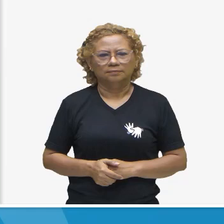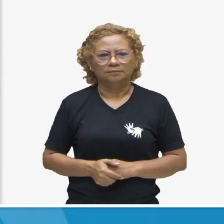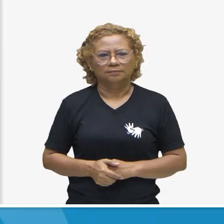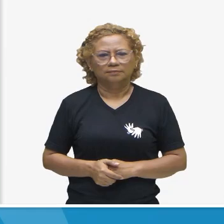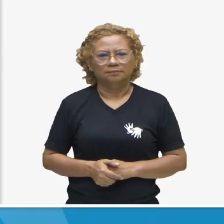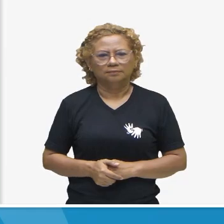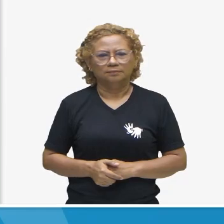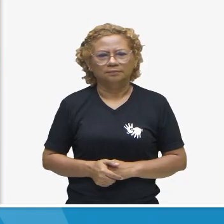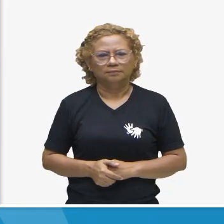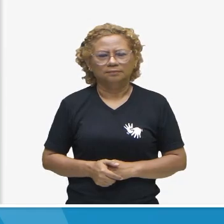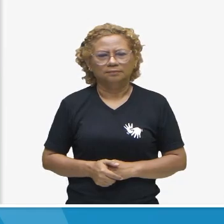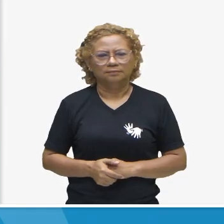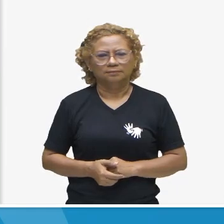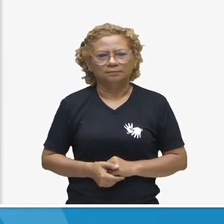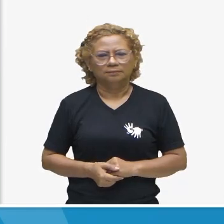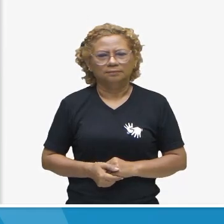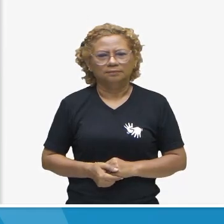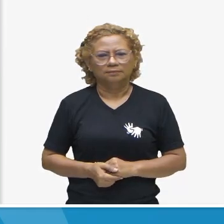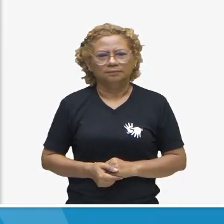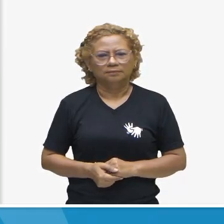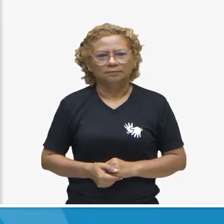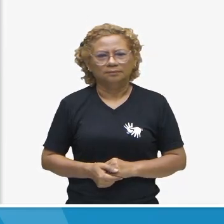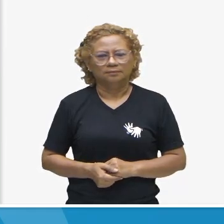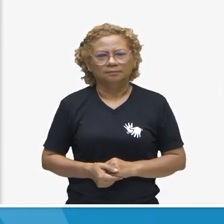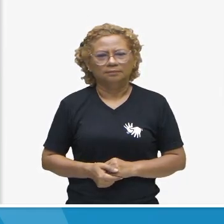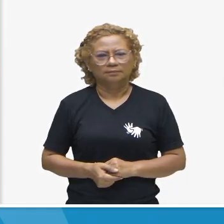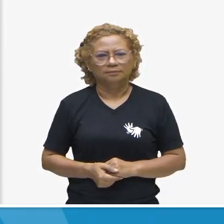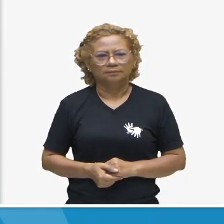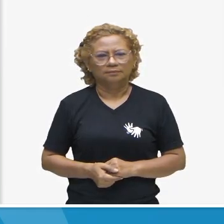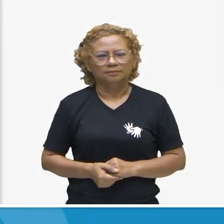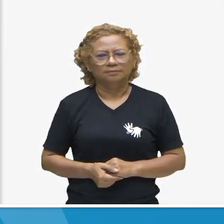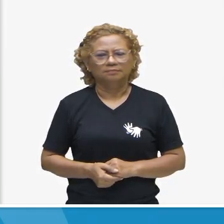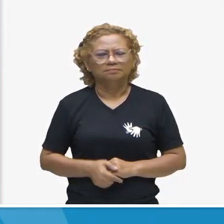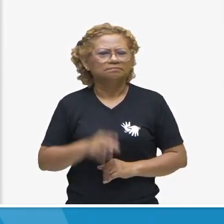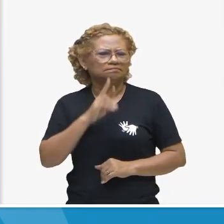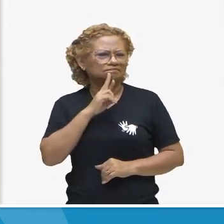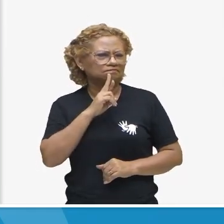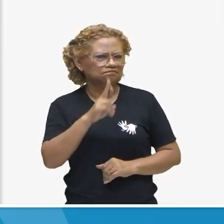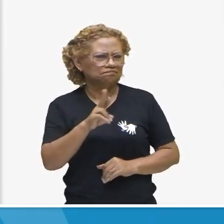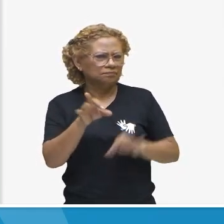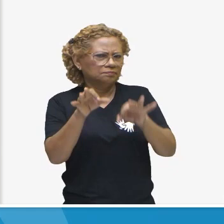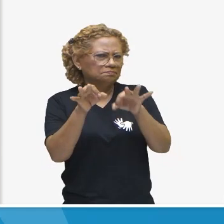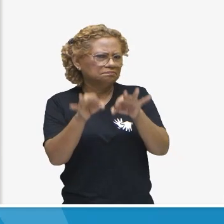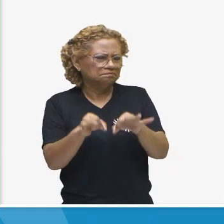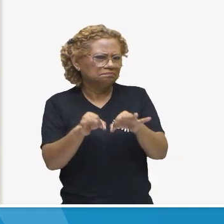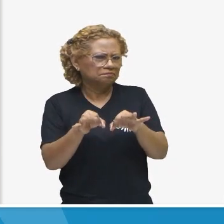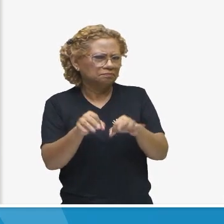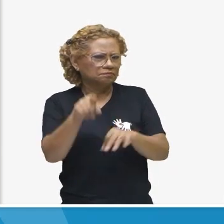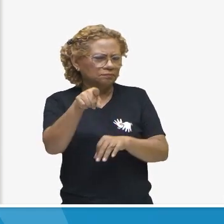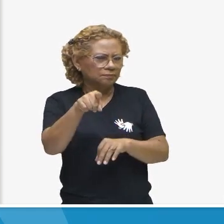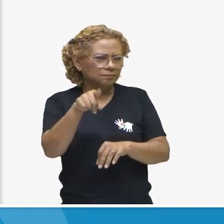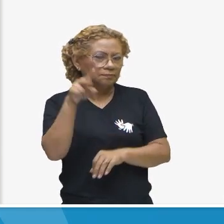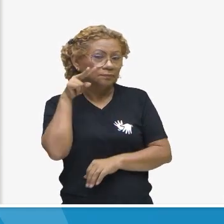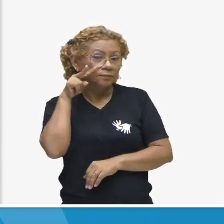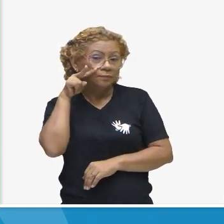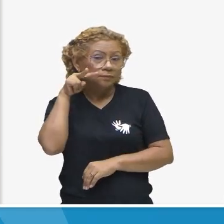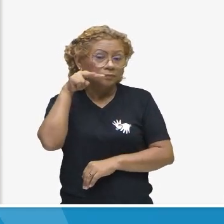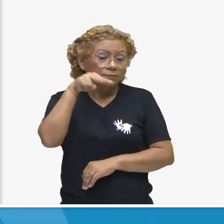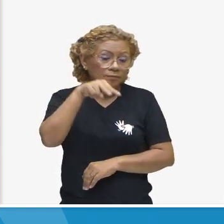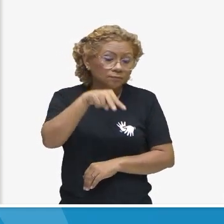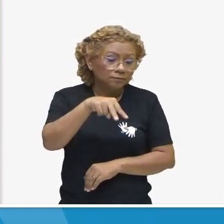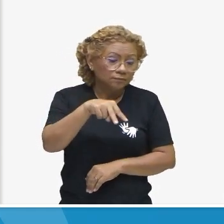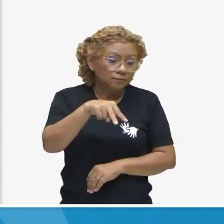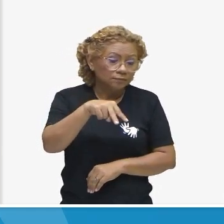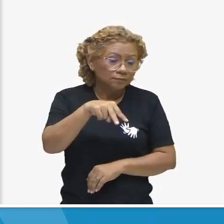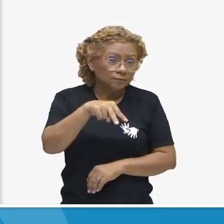que imagem a gente pode ter quando a gente movimentar essa gangorra. Veja que isso é uma